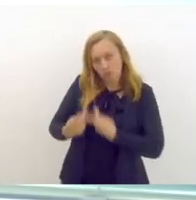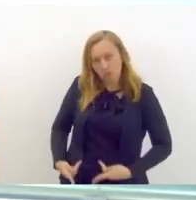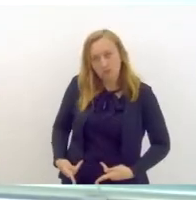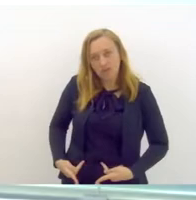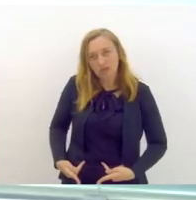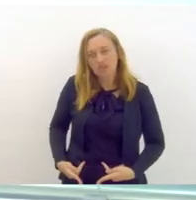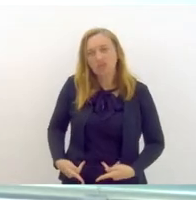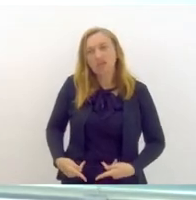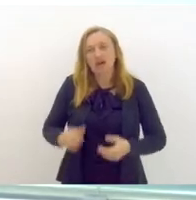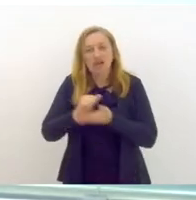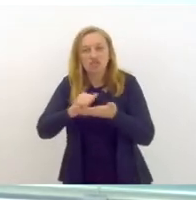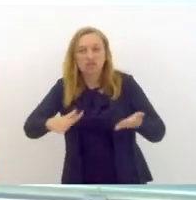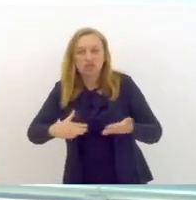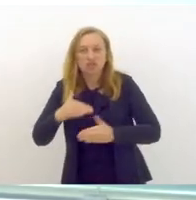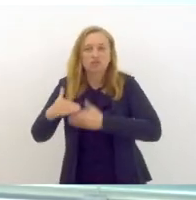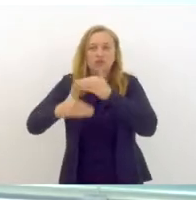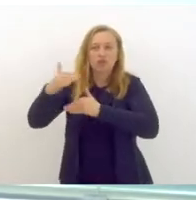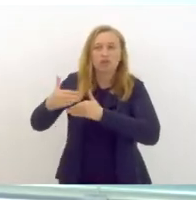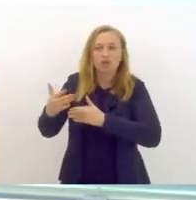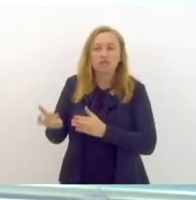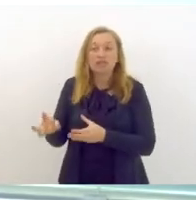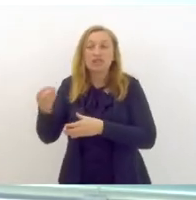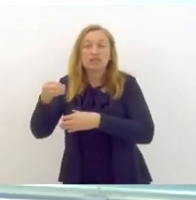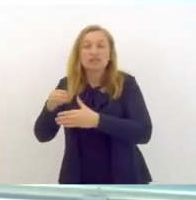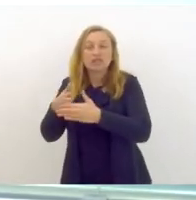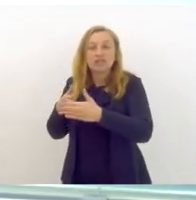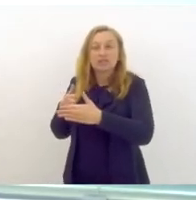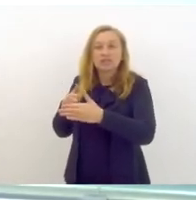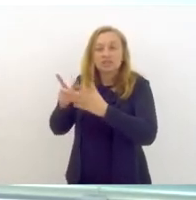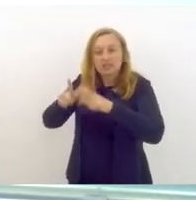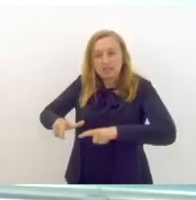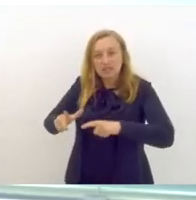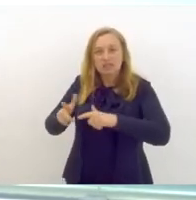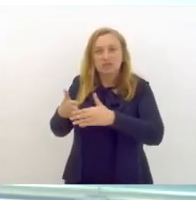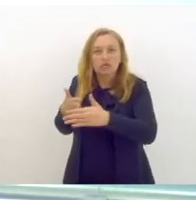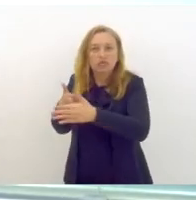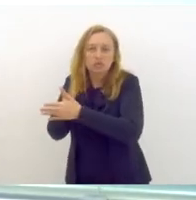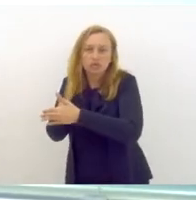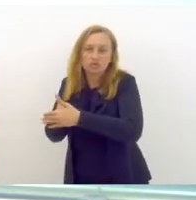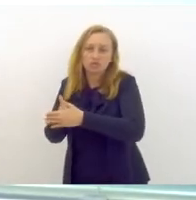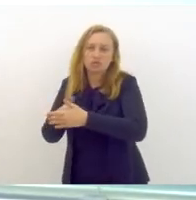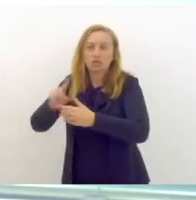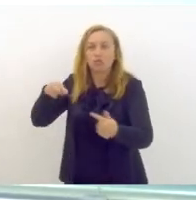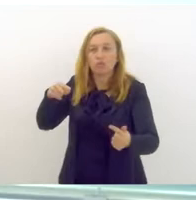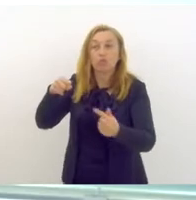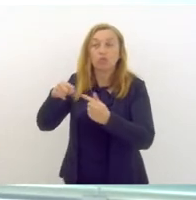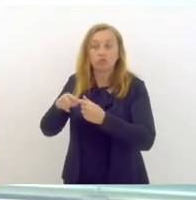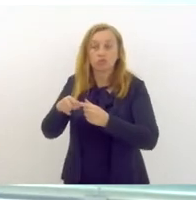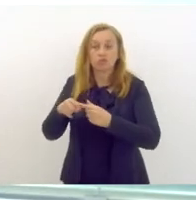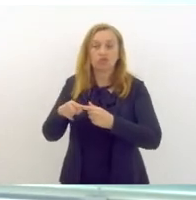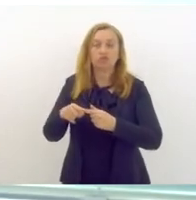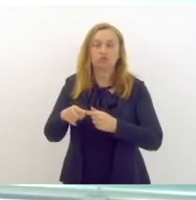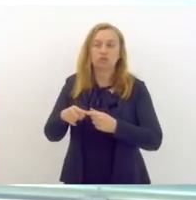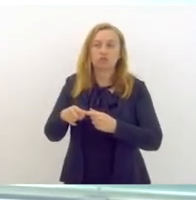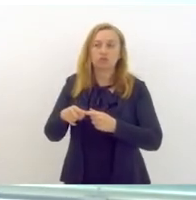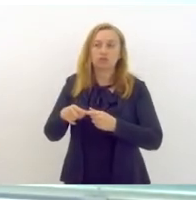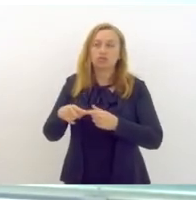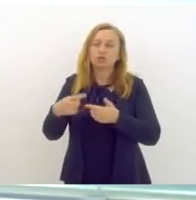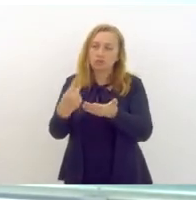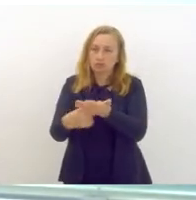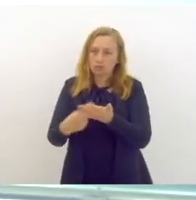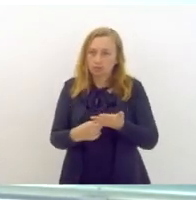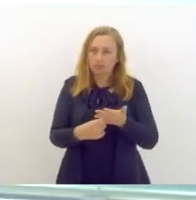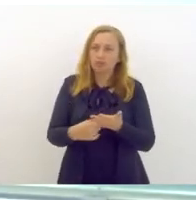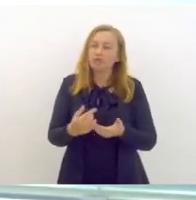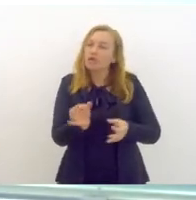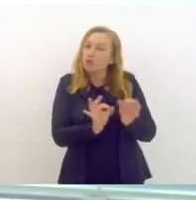permite atividades envolvidas dentro dos seus limites, desde que sejam compatíveis com os objetivos da UC. Então, a gente tem como ordenar, a